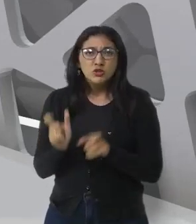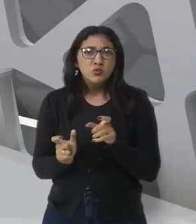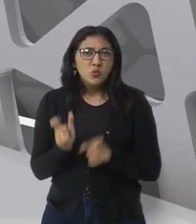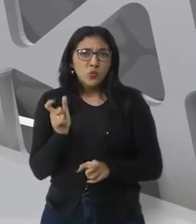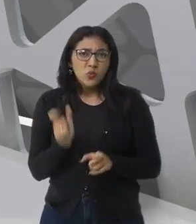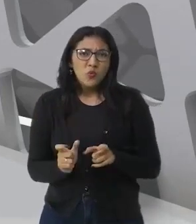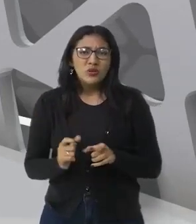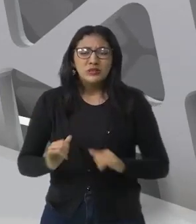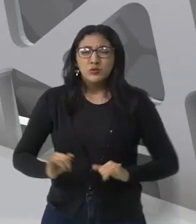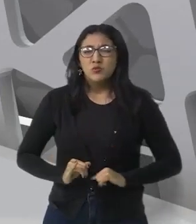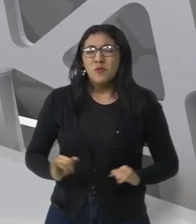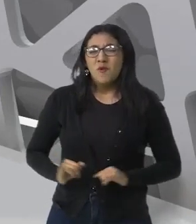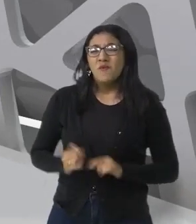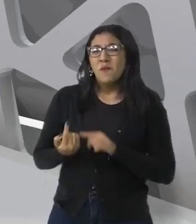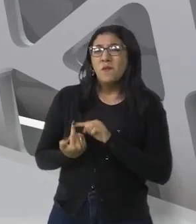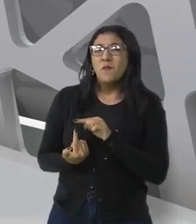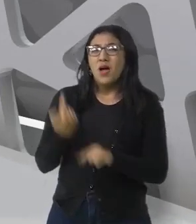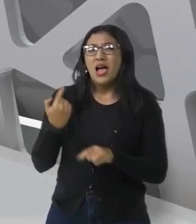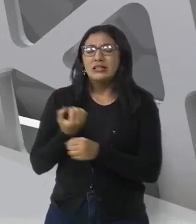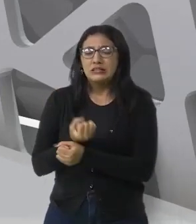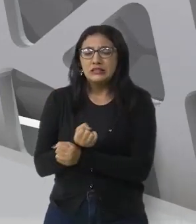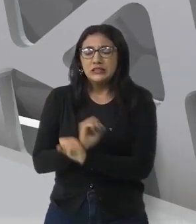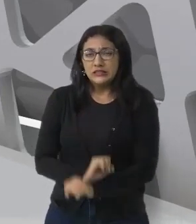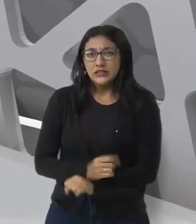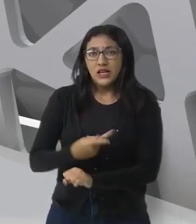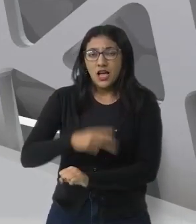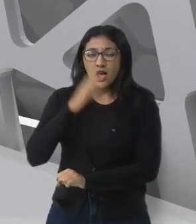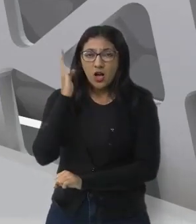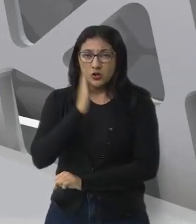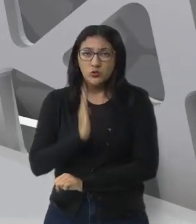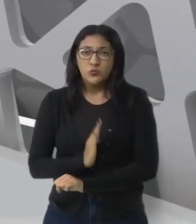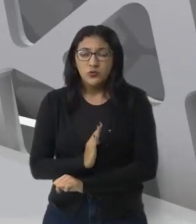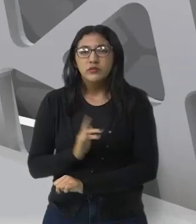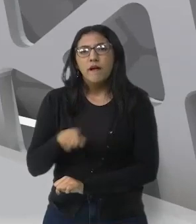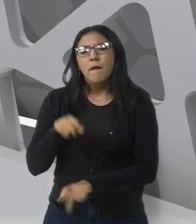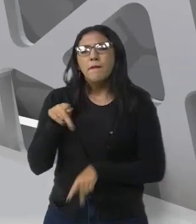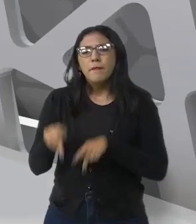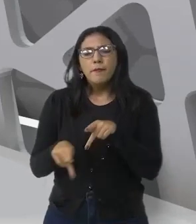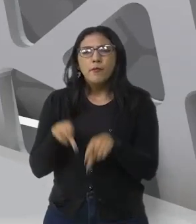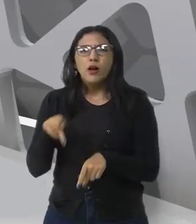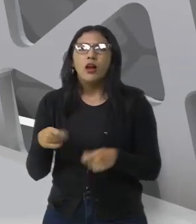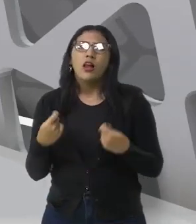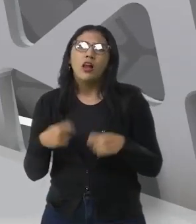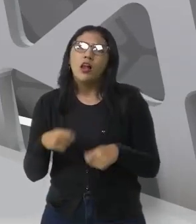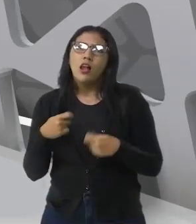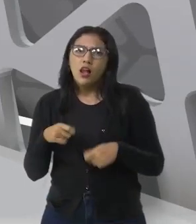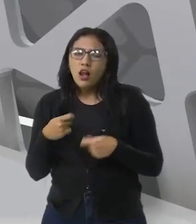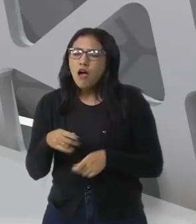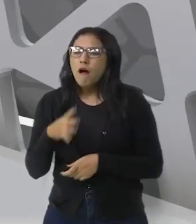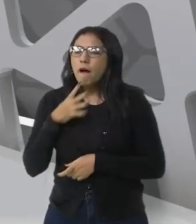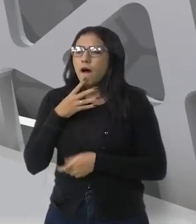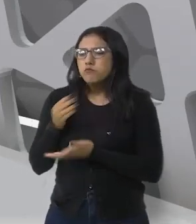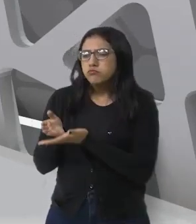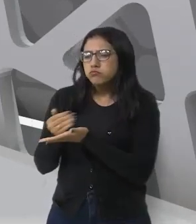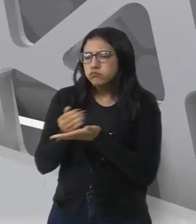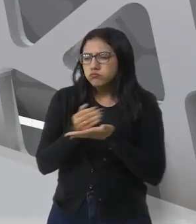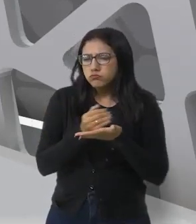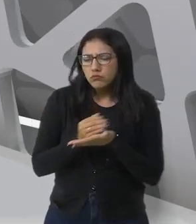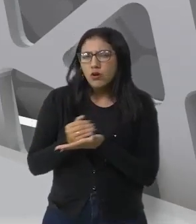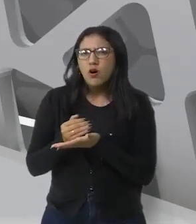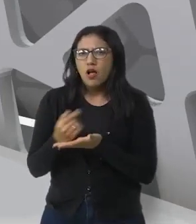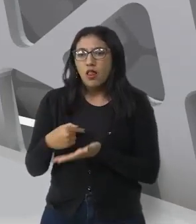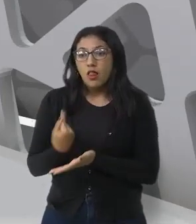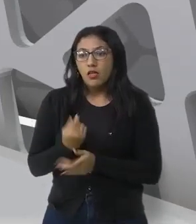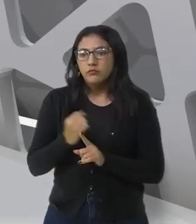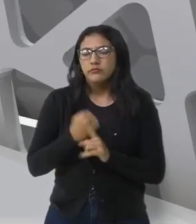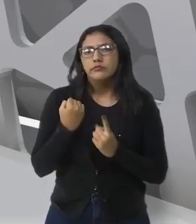ou remanescentes dos escravizados do Brasil. Então, é uma população que precisa ser reconhecida